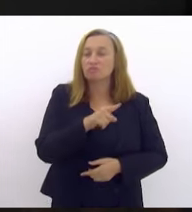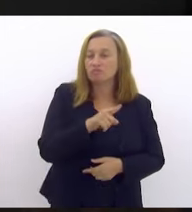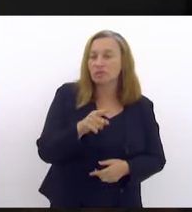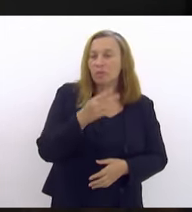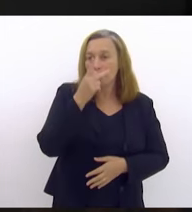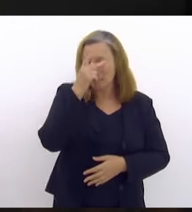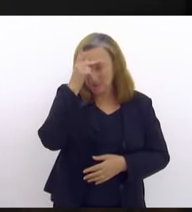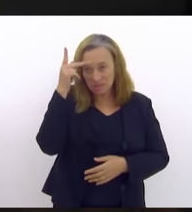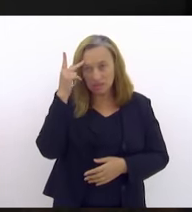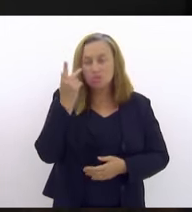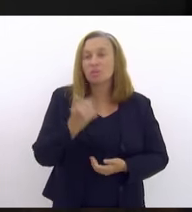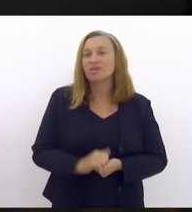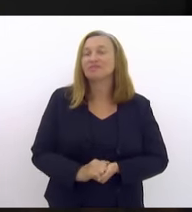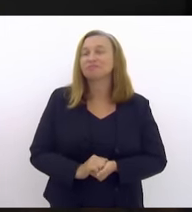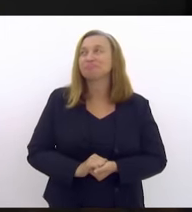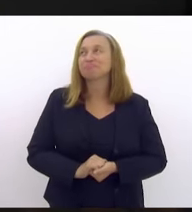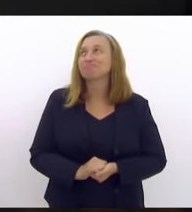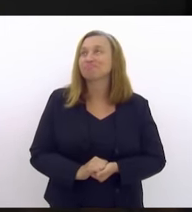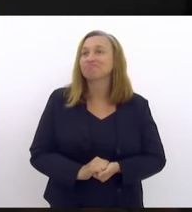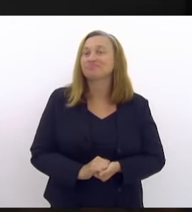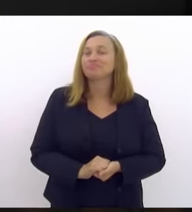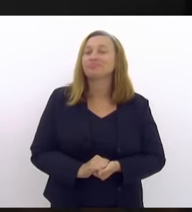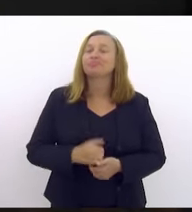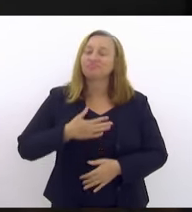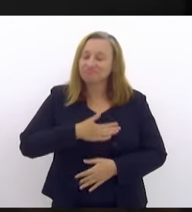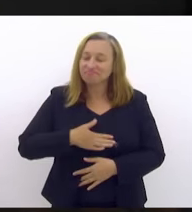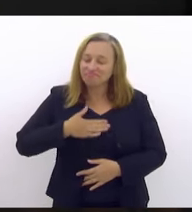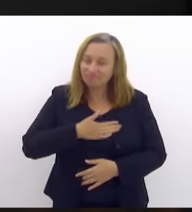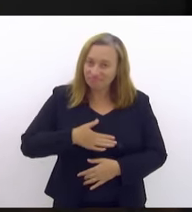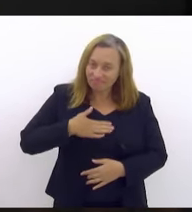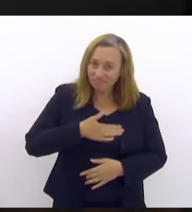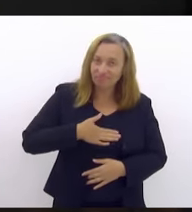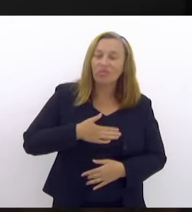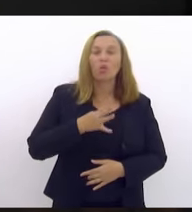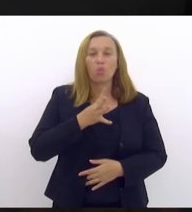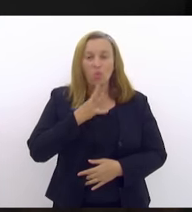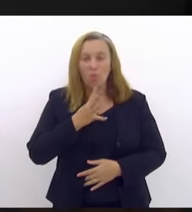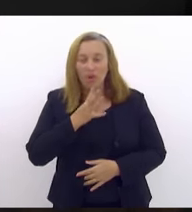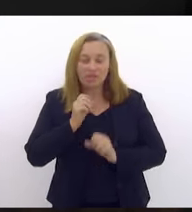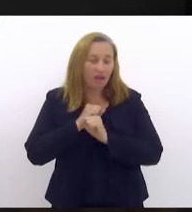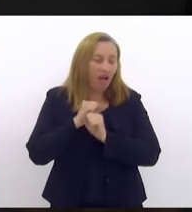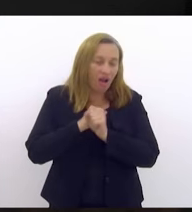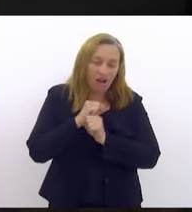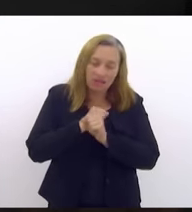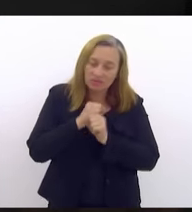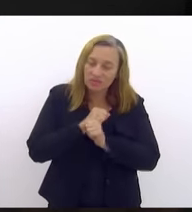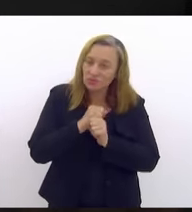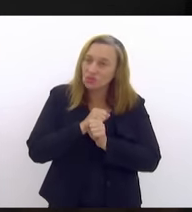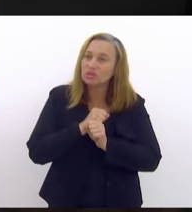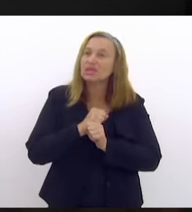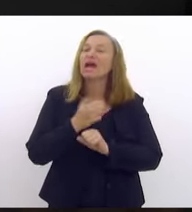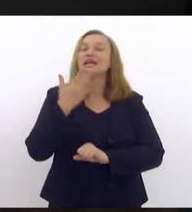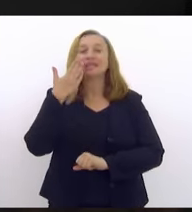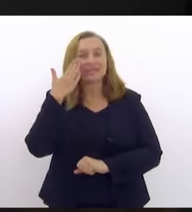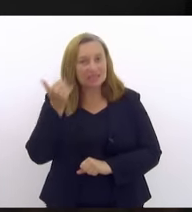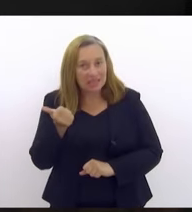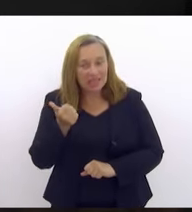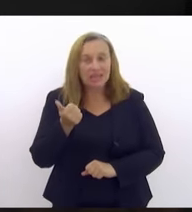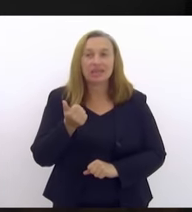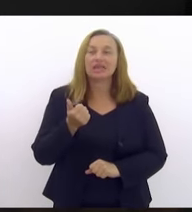pessoa no qual eu gosto muito, conheço há anos, sei do